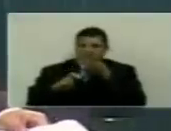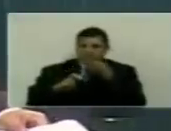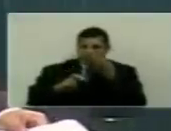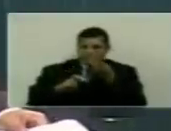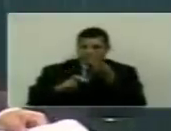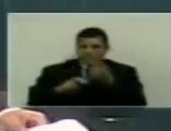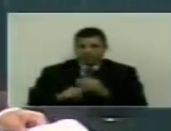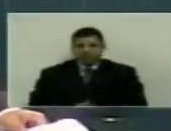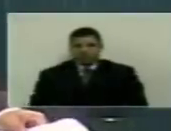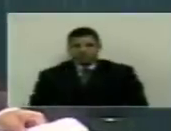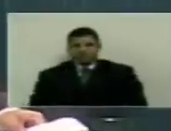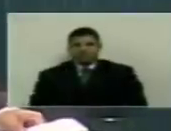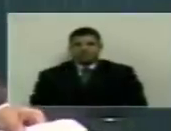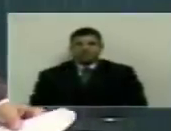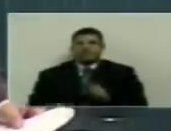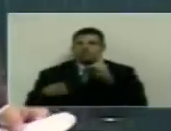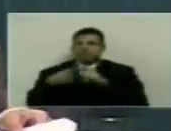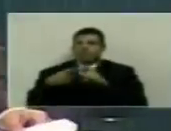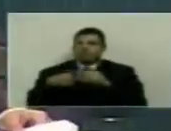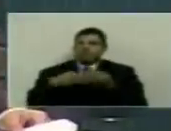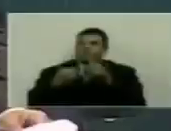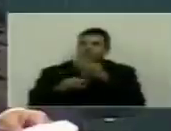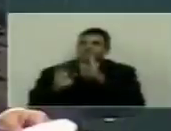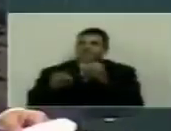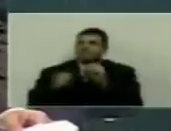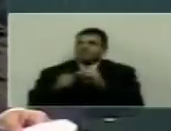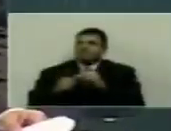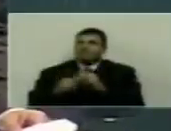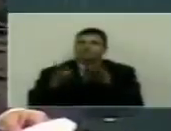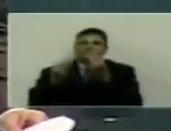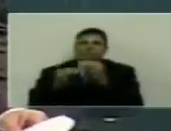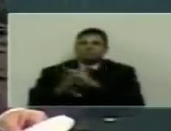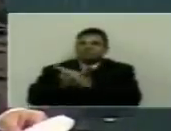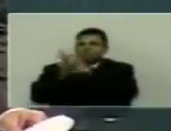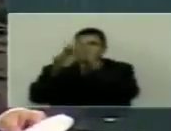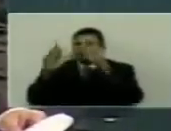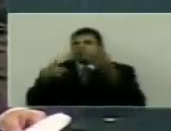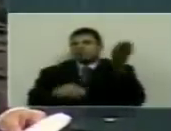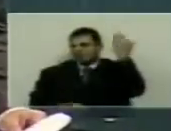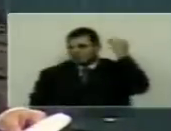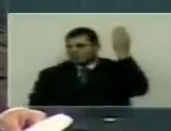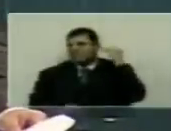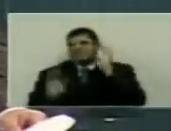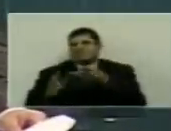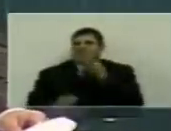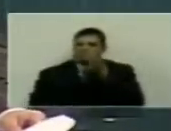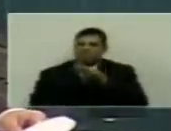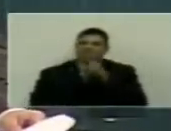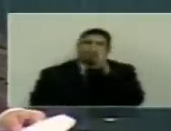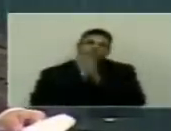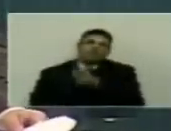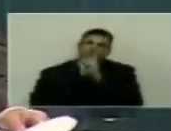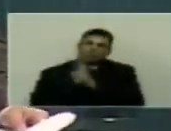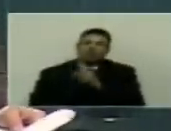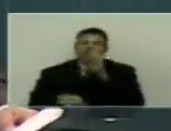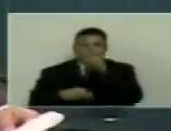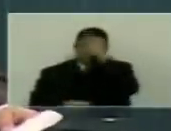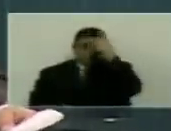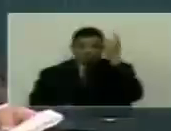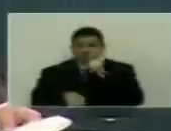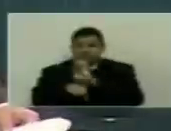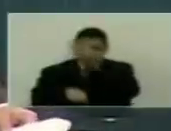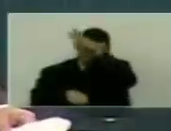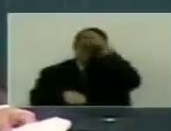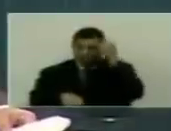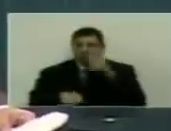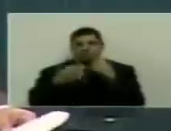explanação. Porque como essa já foram feitas várias outras. O povo do estado do Amazonas merece